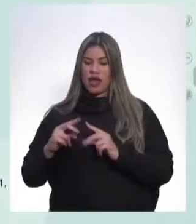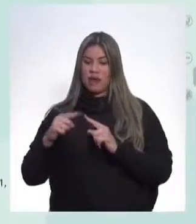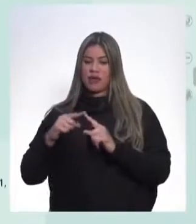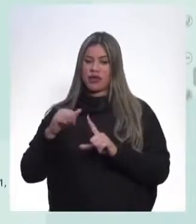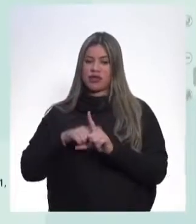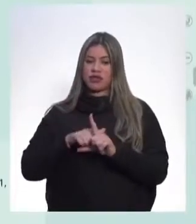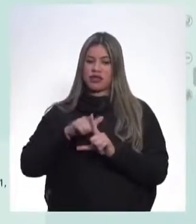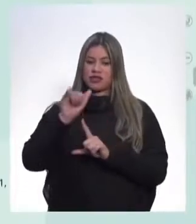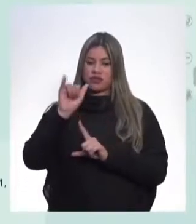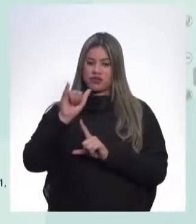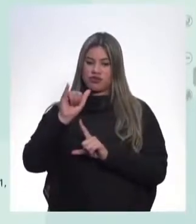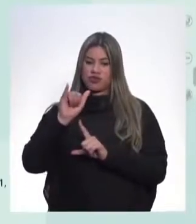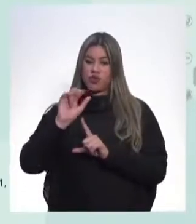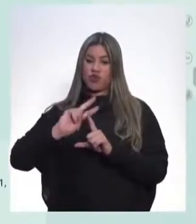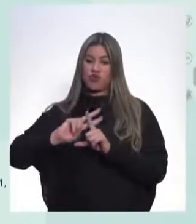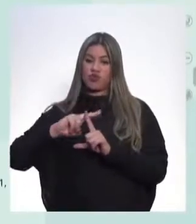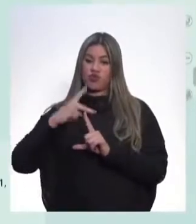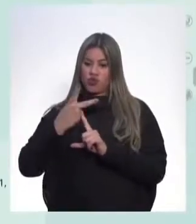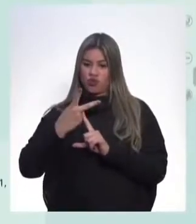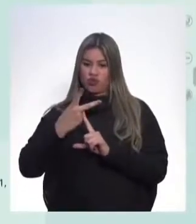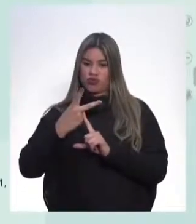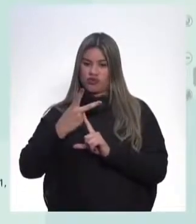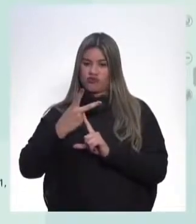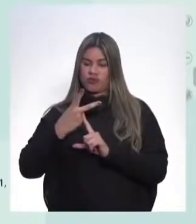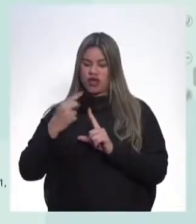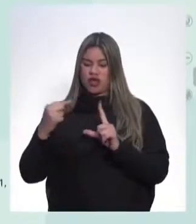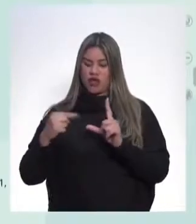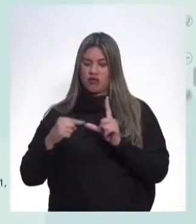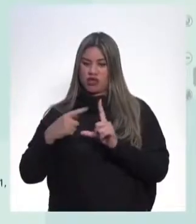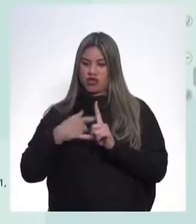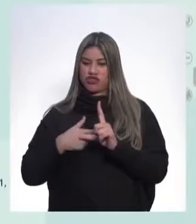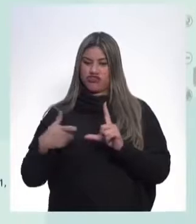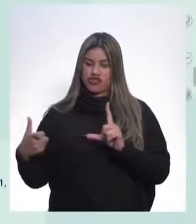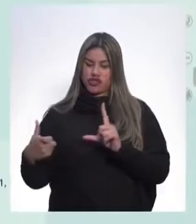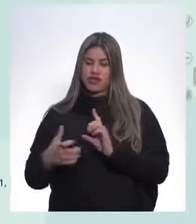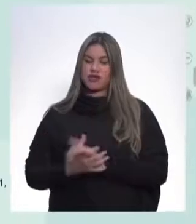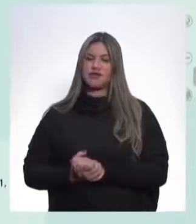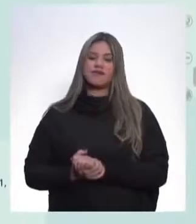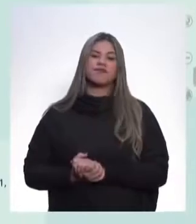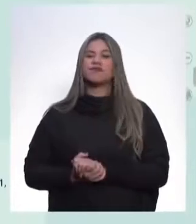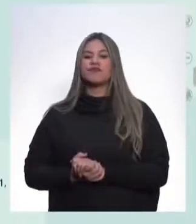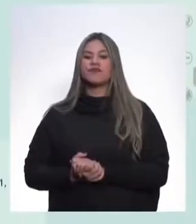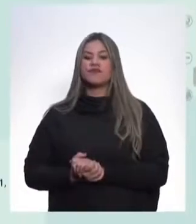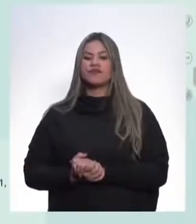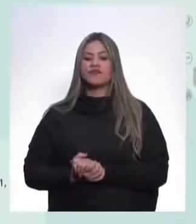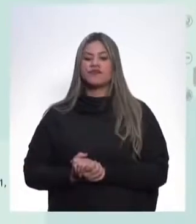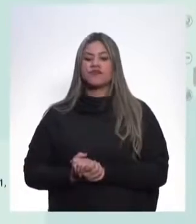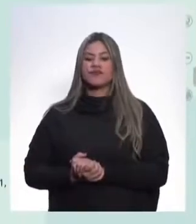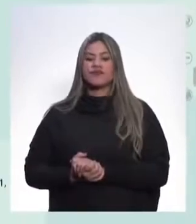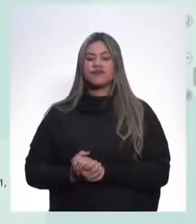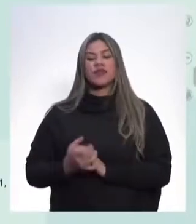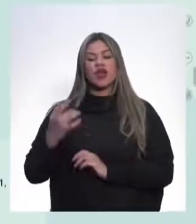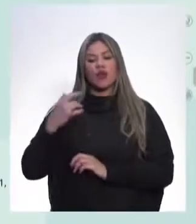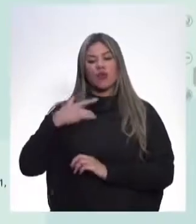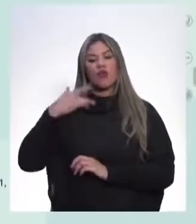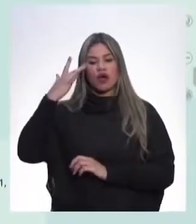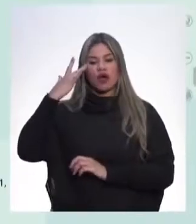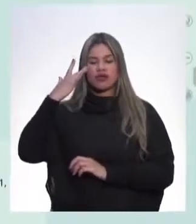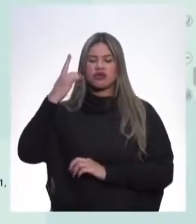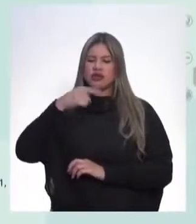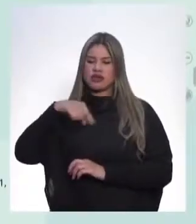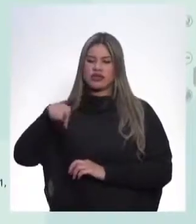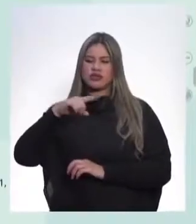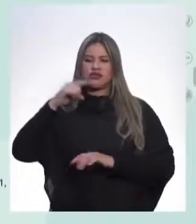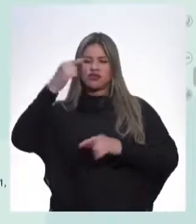o dobro do valor de x. Certo? Eu acho que eles têm dúvidas, o que é normal quando